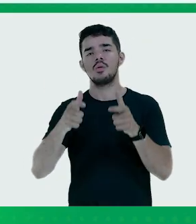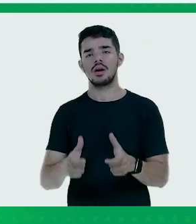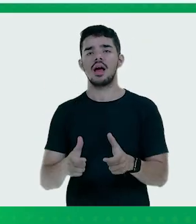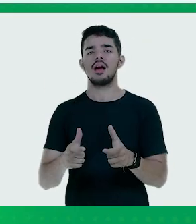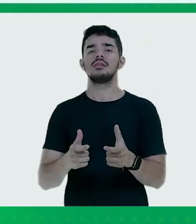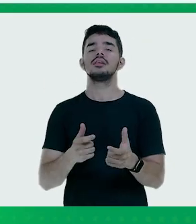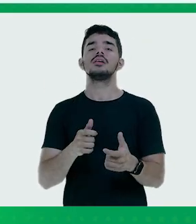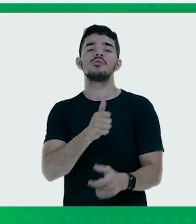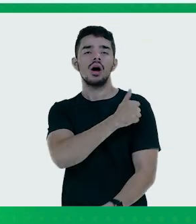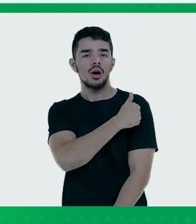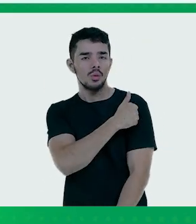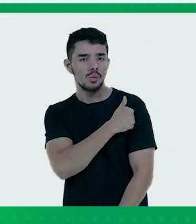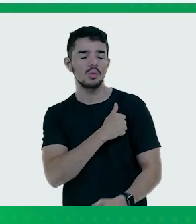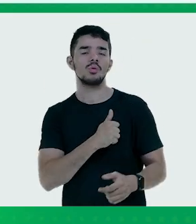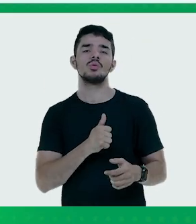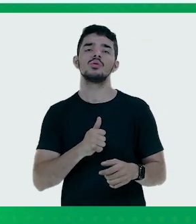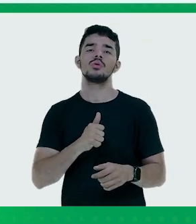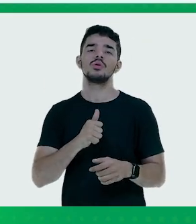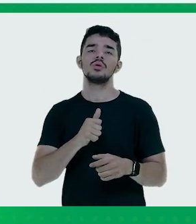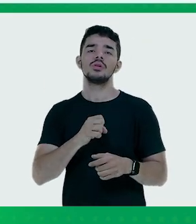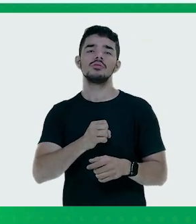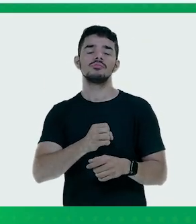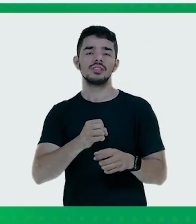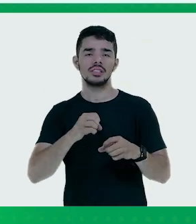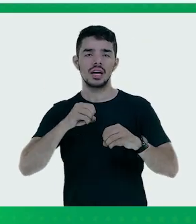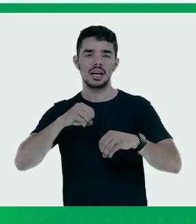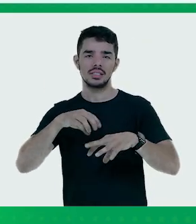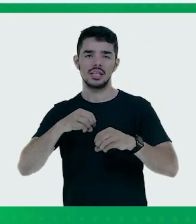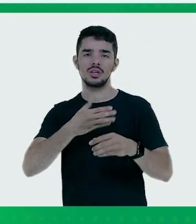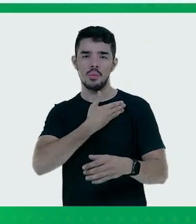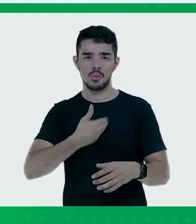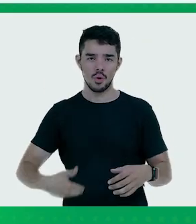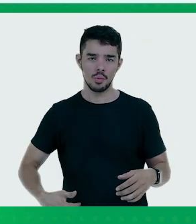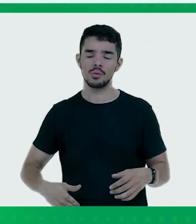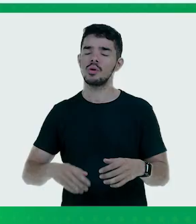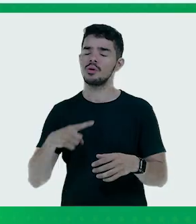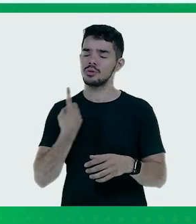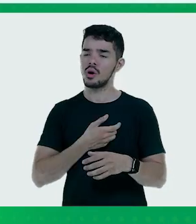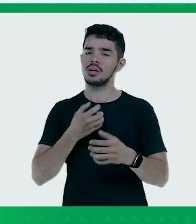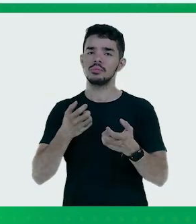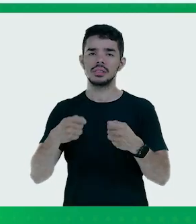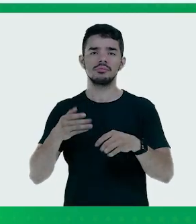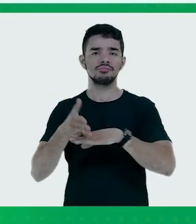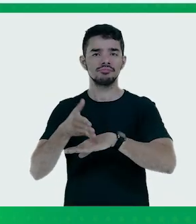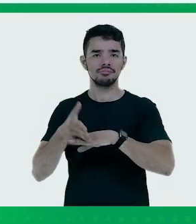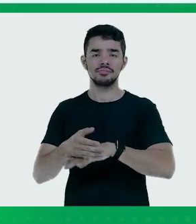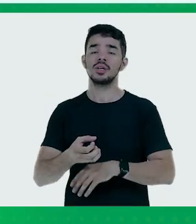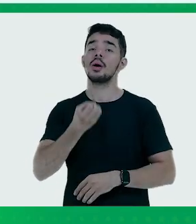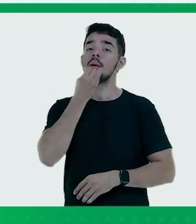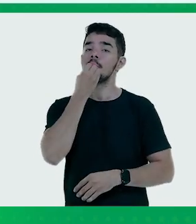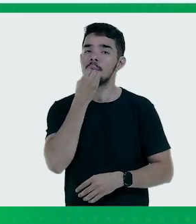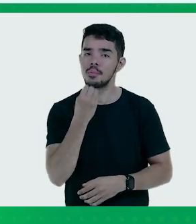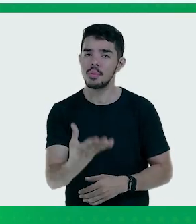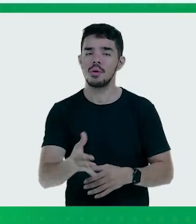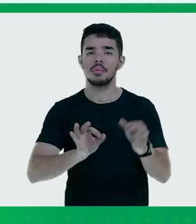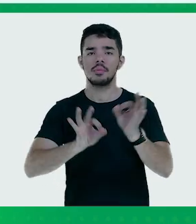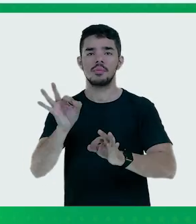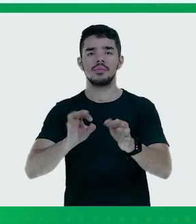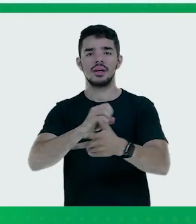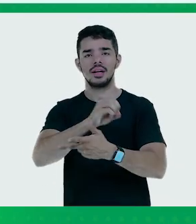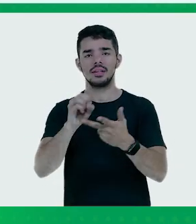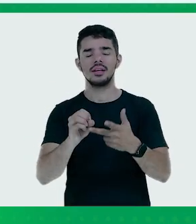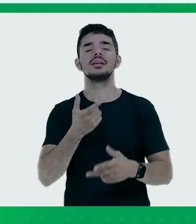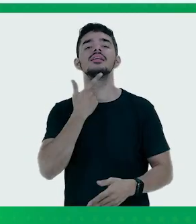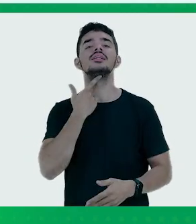lugar, estudante da rede pública de ensino. Devemos ocupar a universidade. Espero que vocês tenham uma boa preparação para o Enem